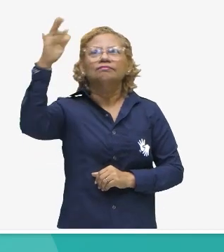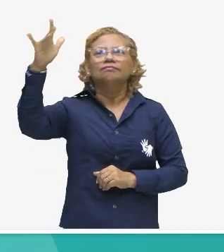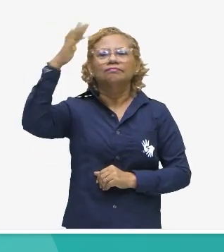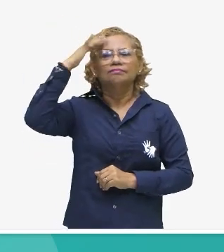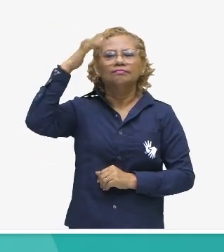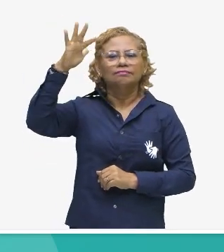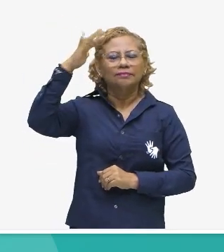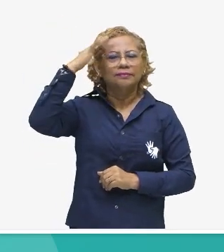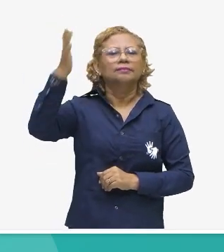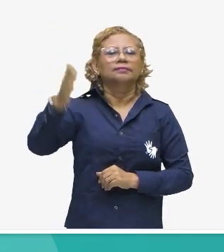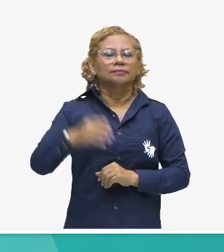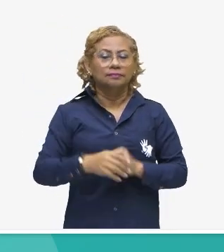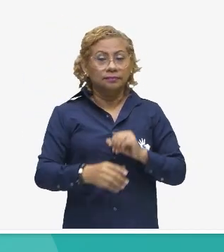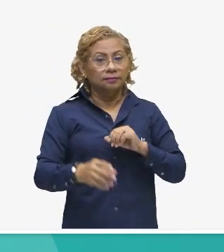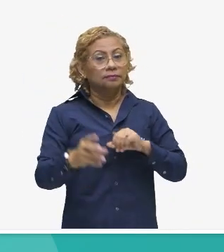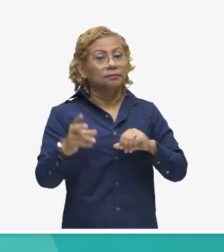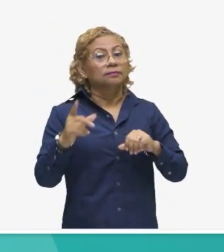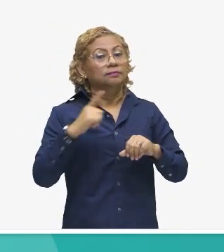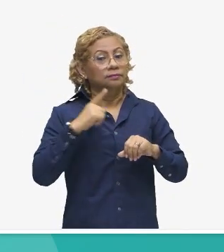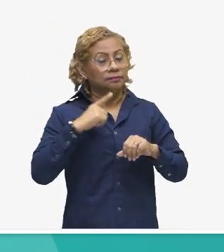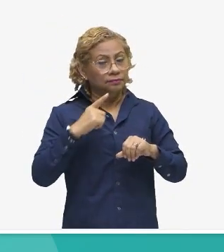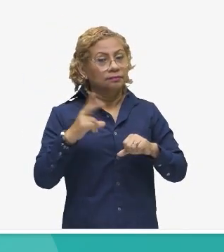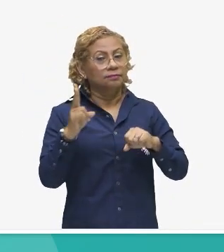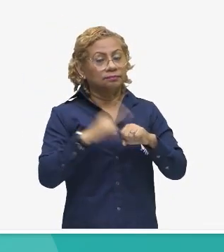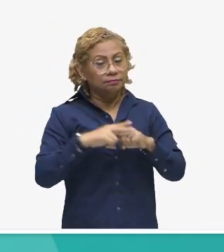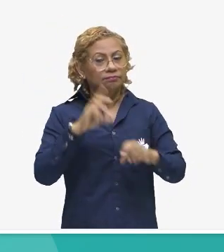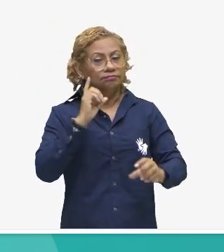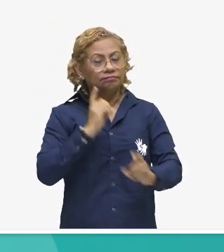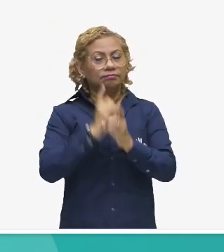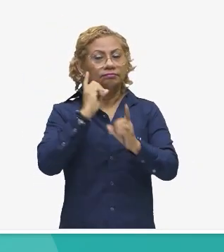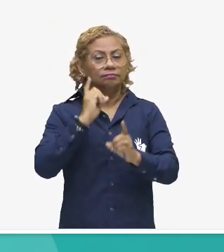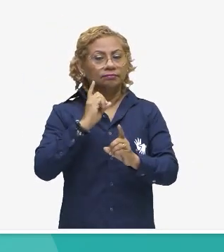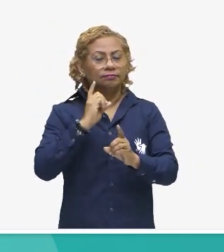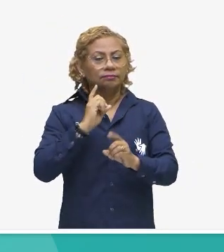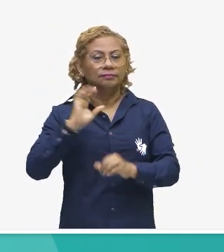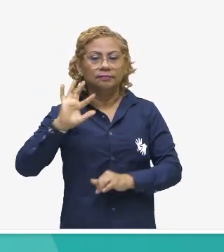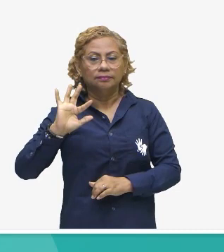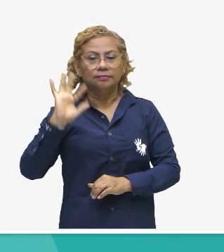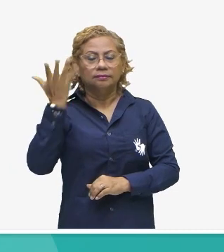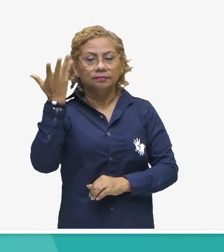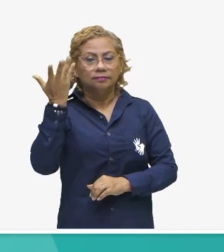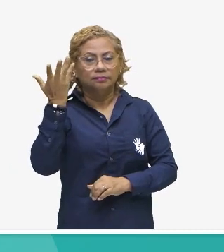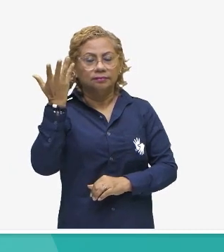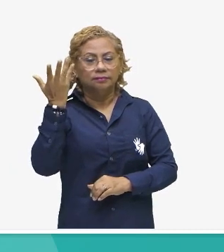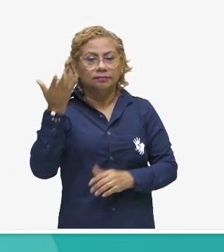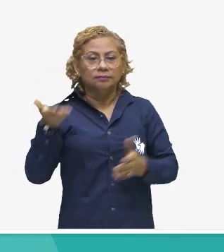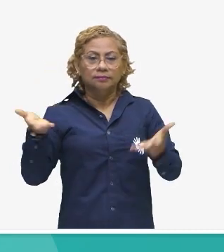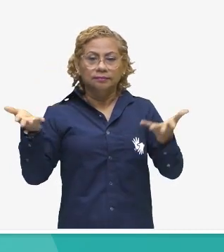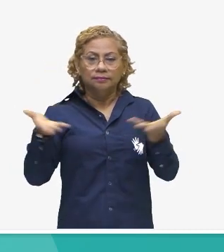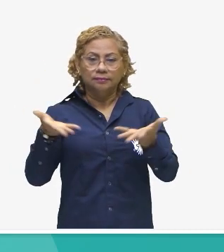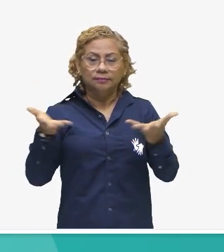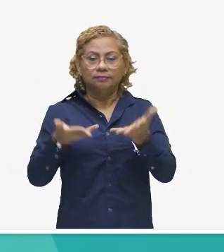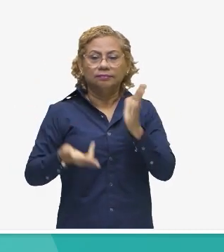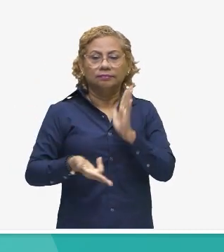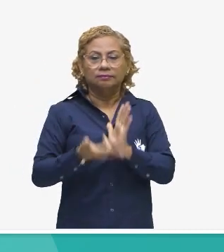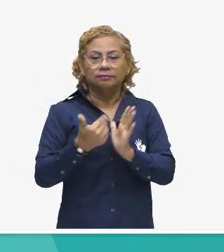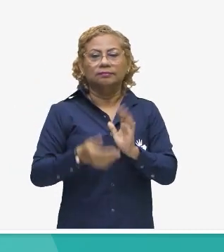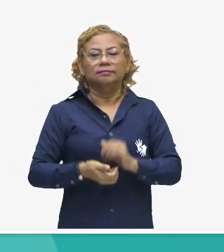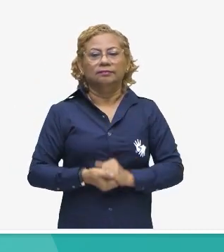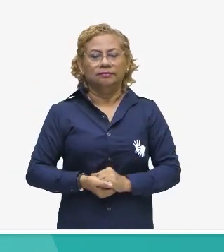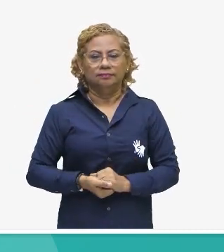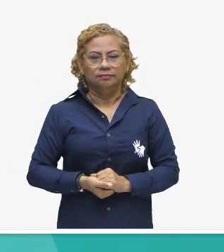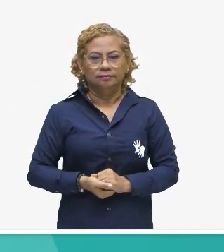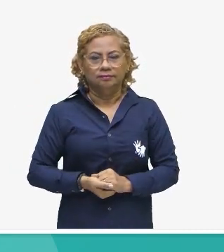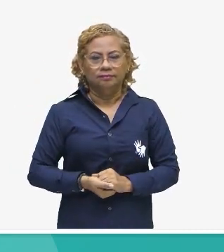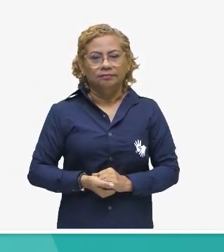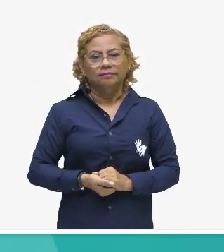é que a ação está acontecendo neste momento, né? Se ele,